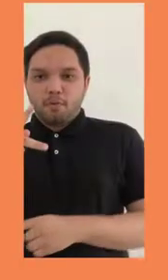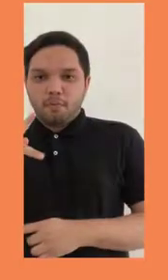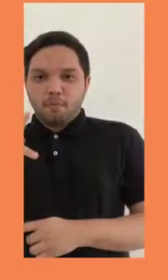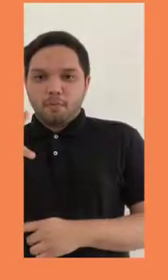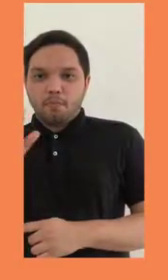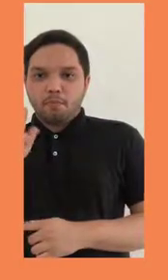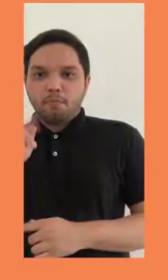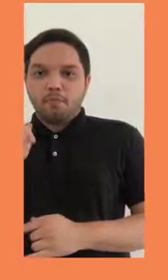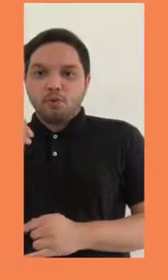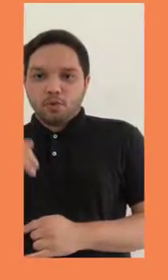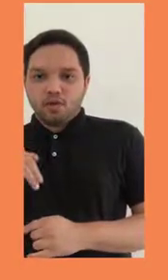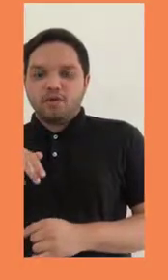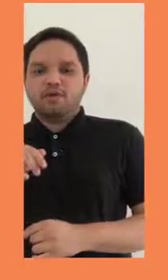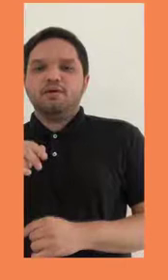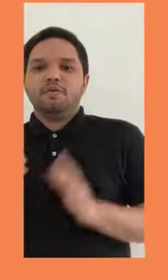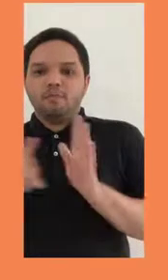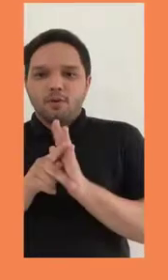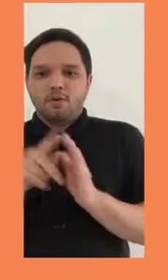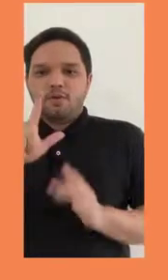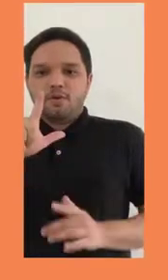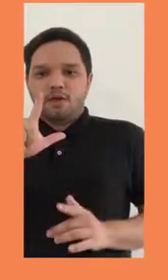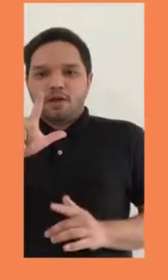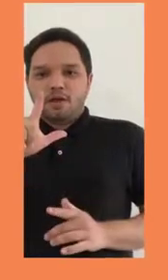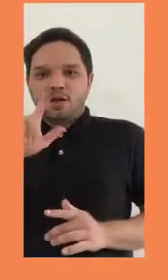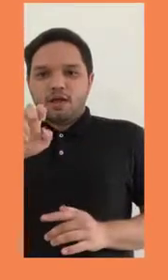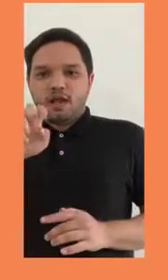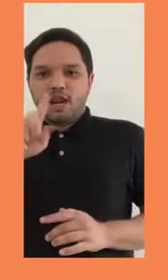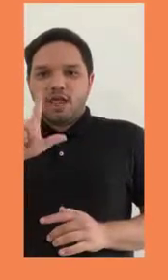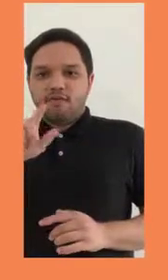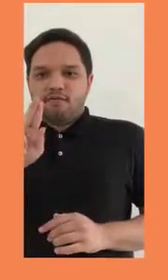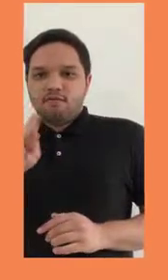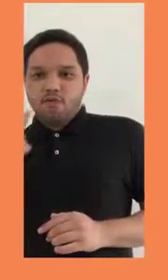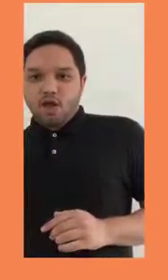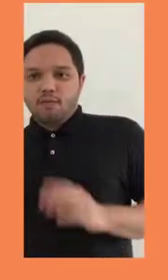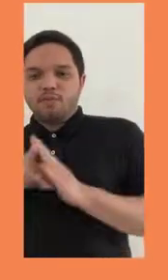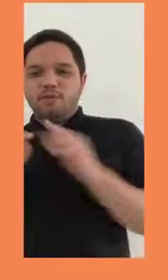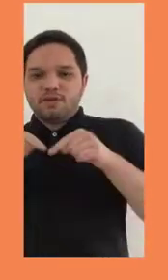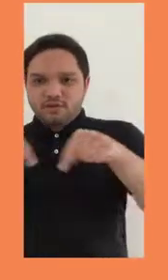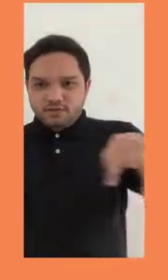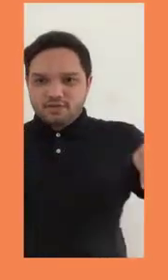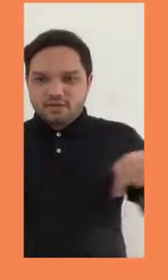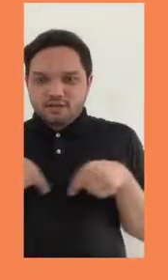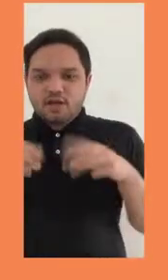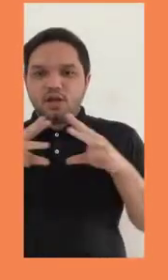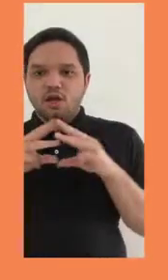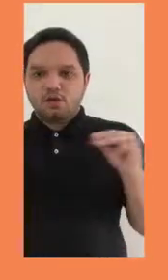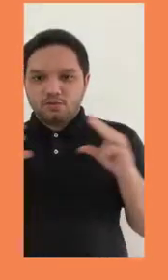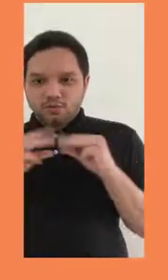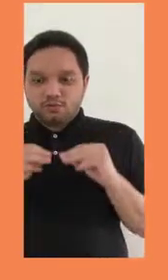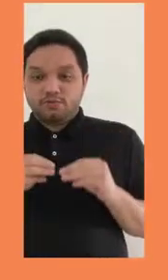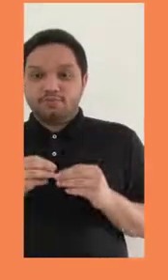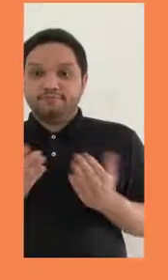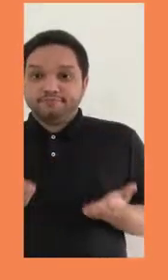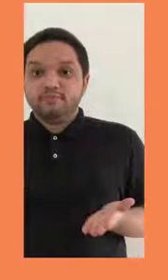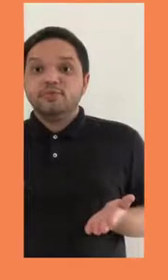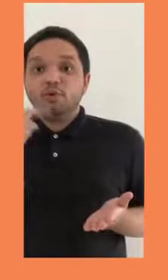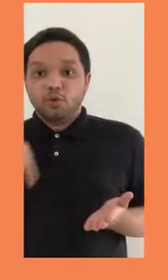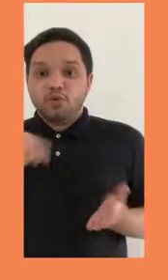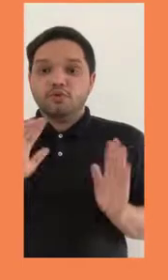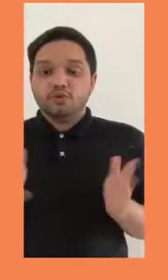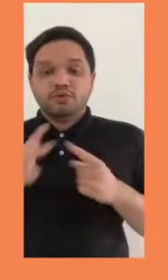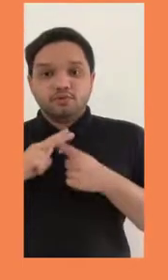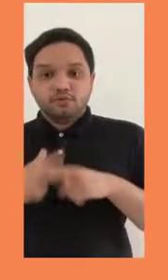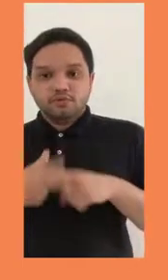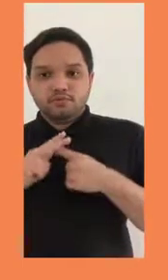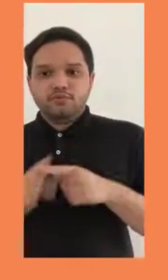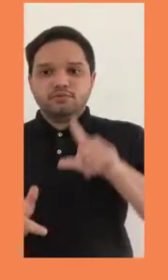lá nesse vídeo vou mostrar para vocês como configurar os níveis do Plugin Level Up da sua